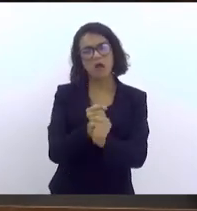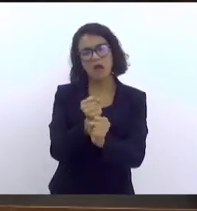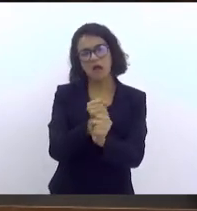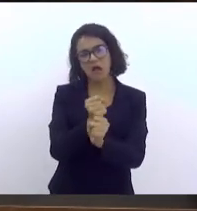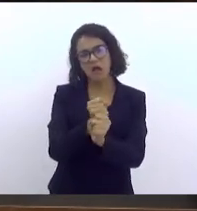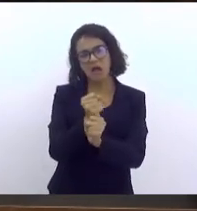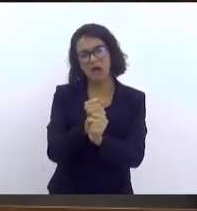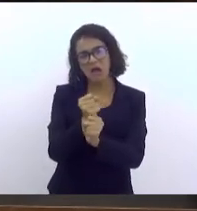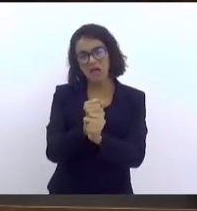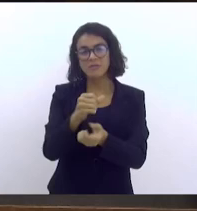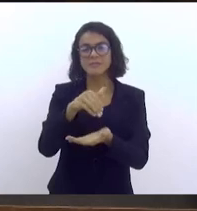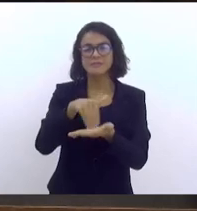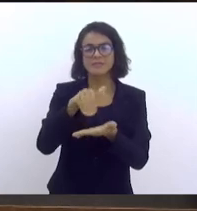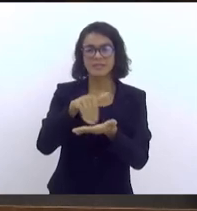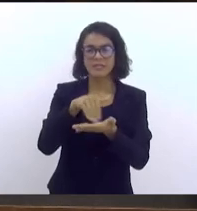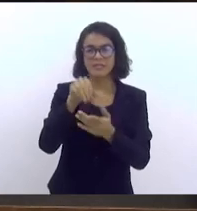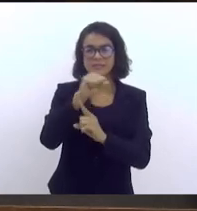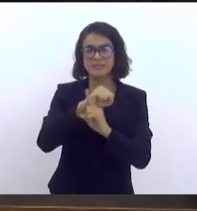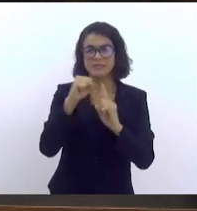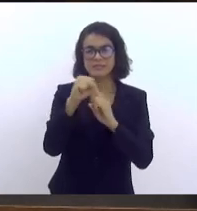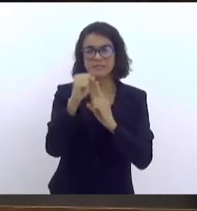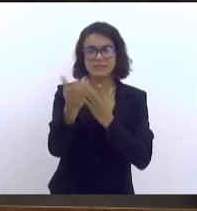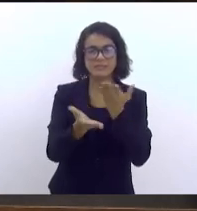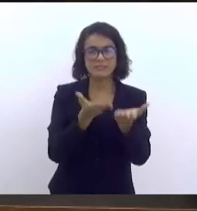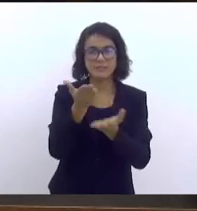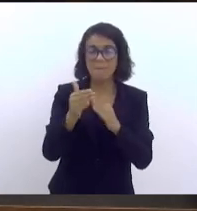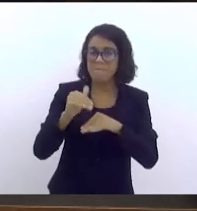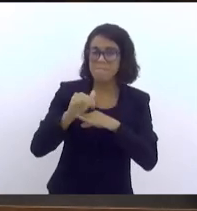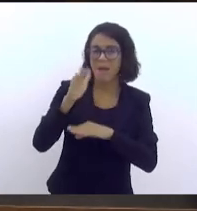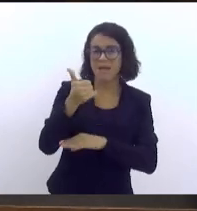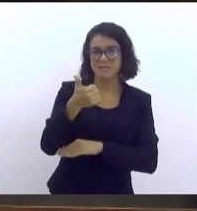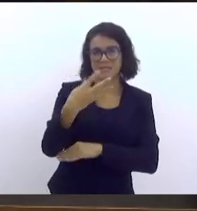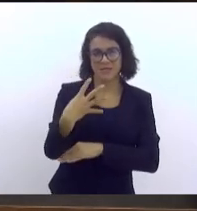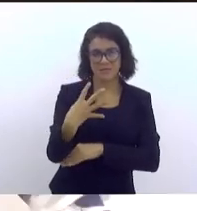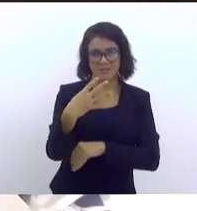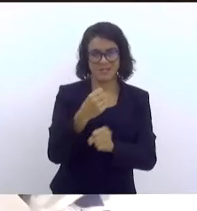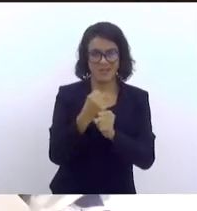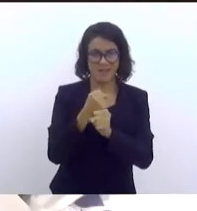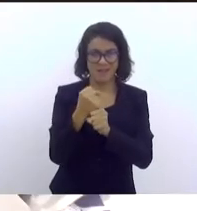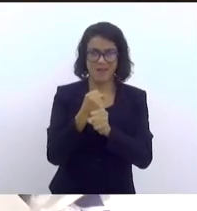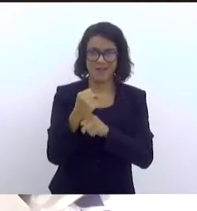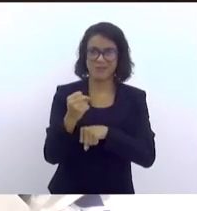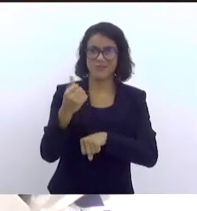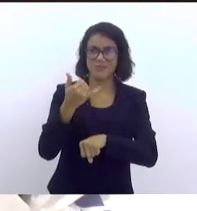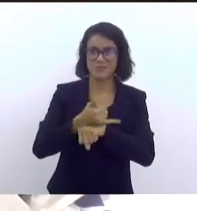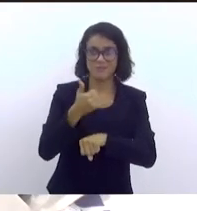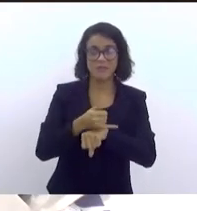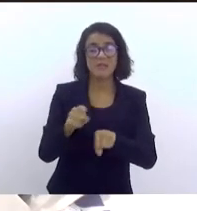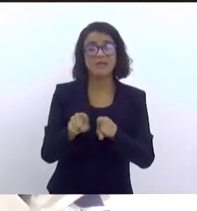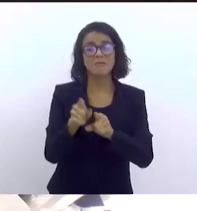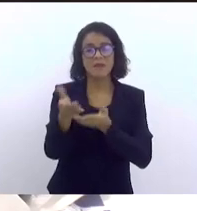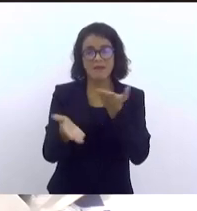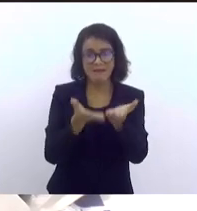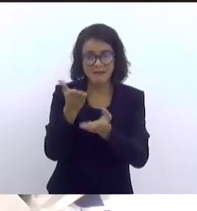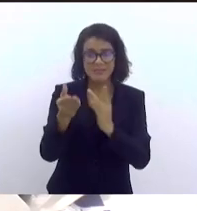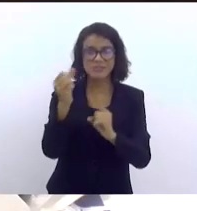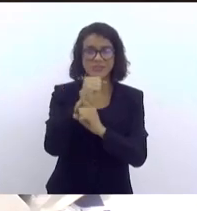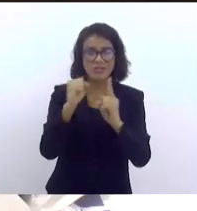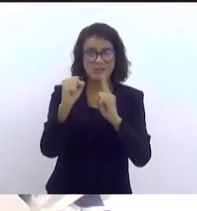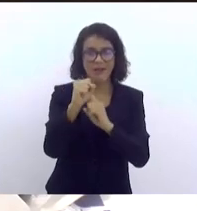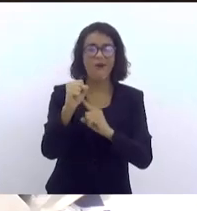secretário de Assistência Social de volta redonda por mais de 14 anos fui secretário de Assistência Social de Angra dos